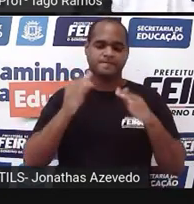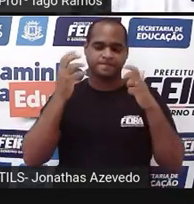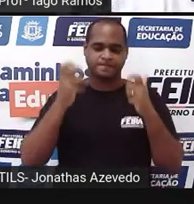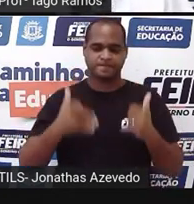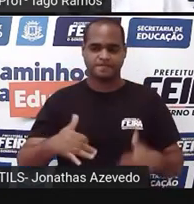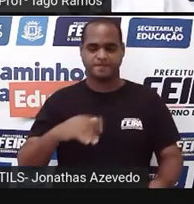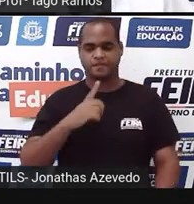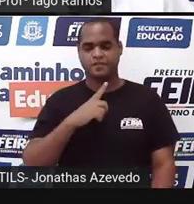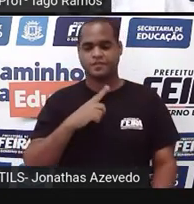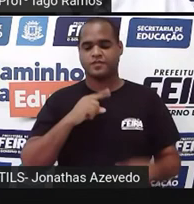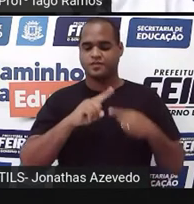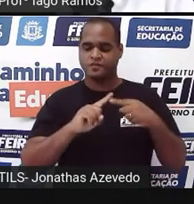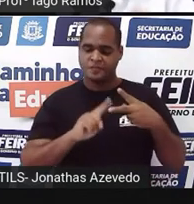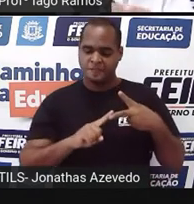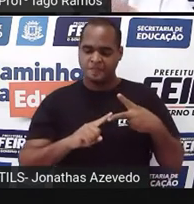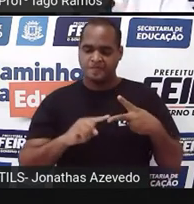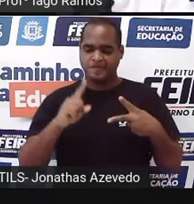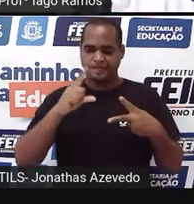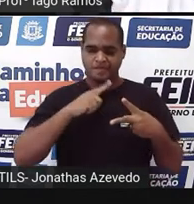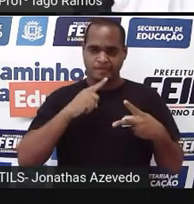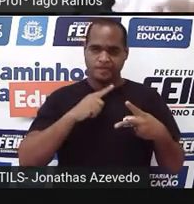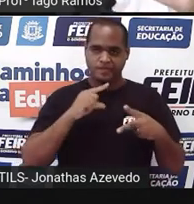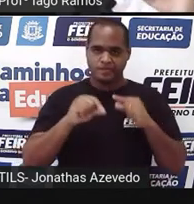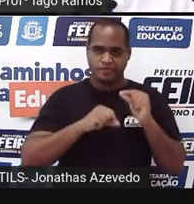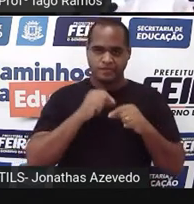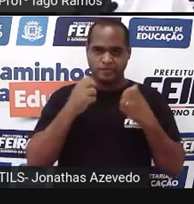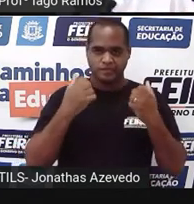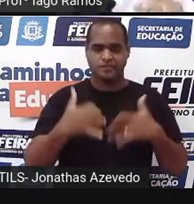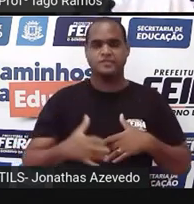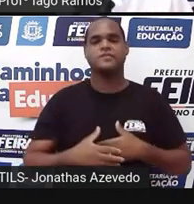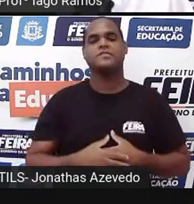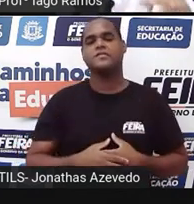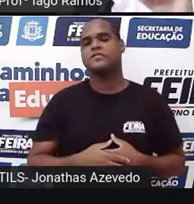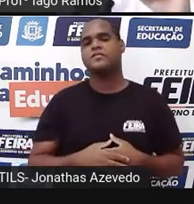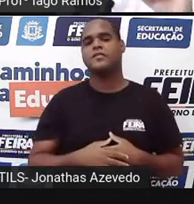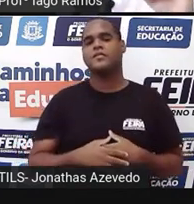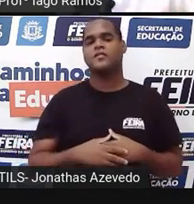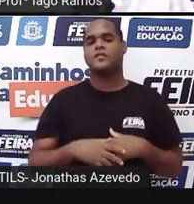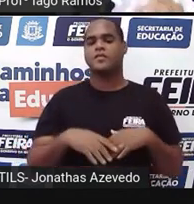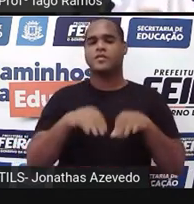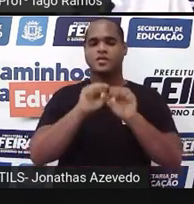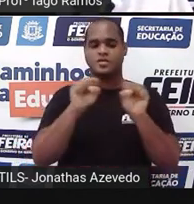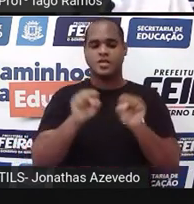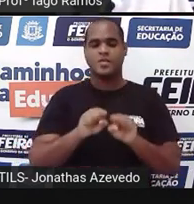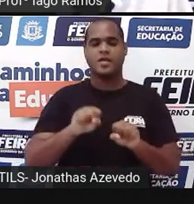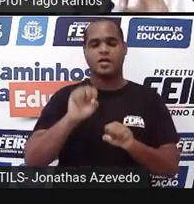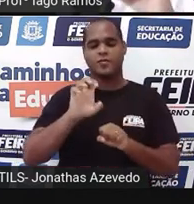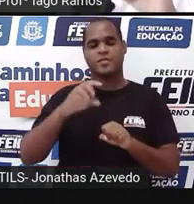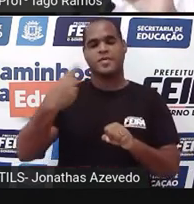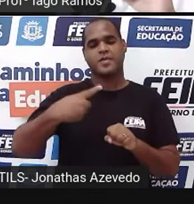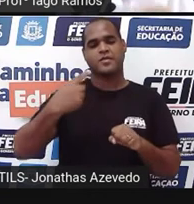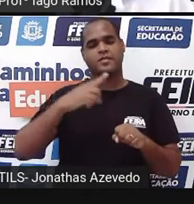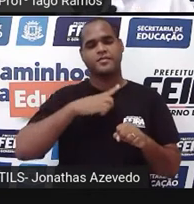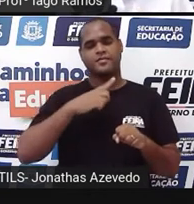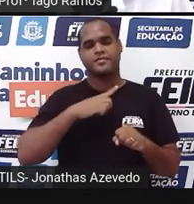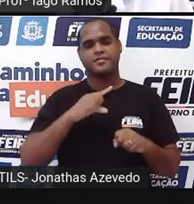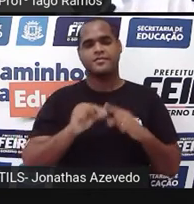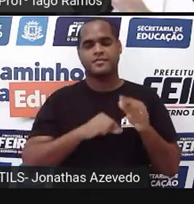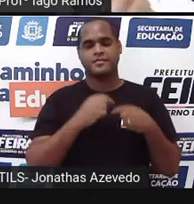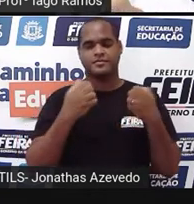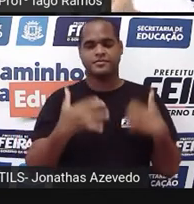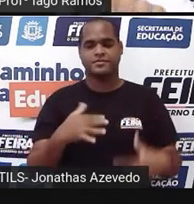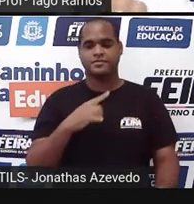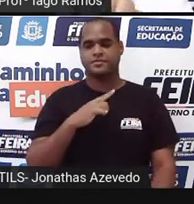aí tô fazendo tá ali ó o sistema de equação do dia equações do 1º grau com duas